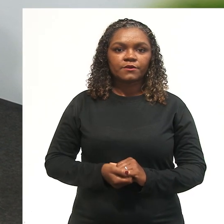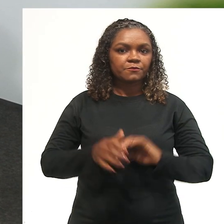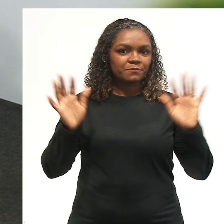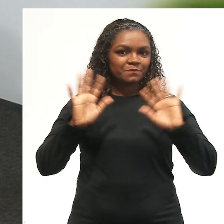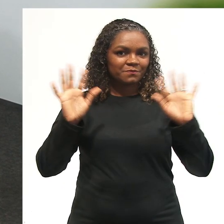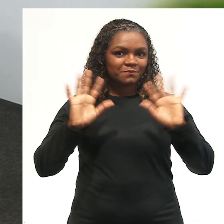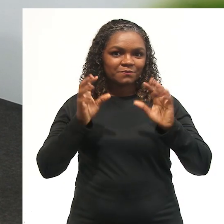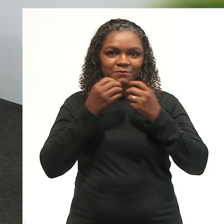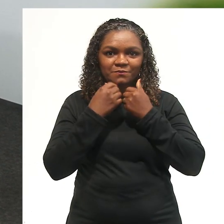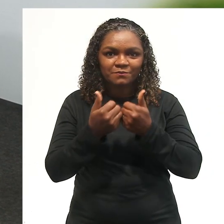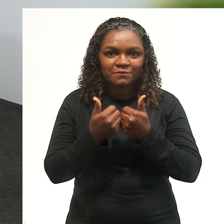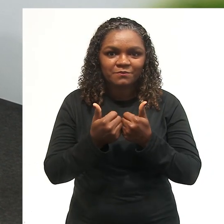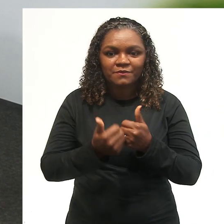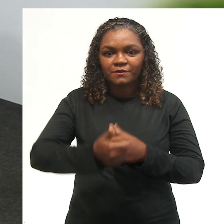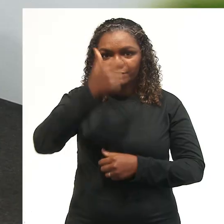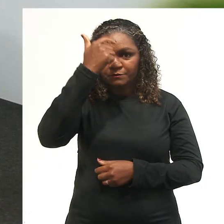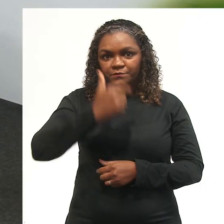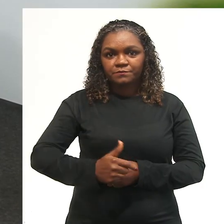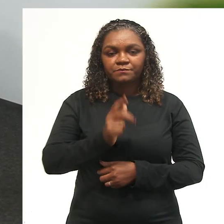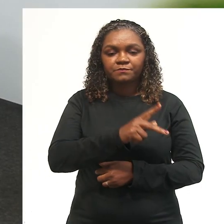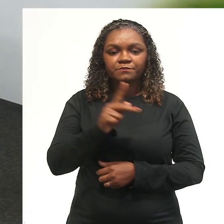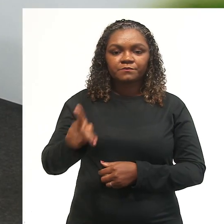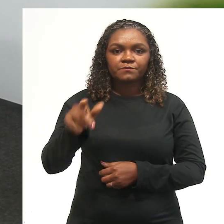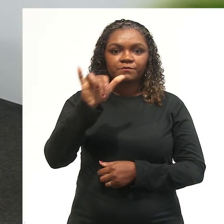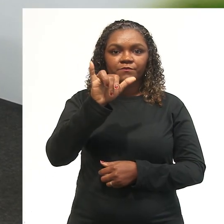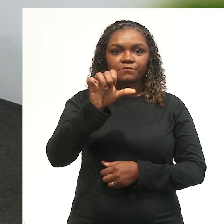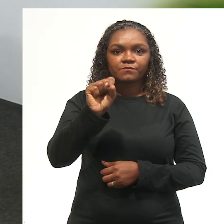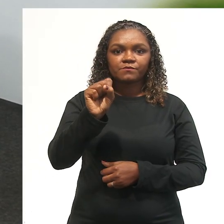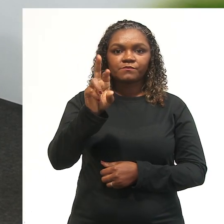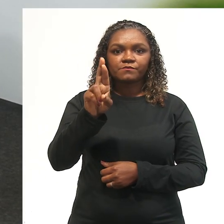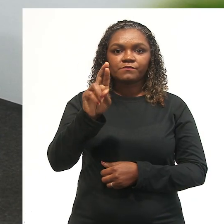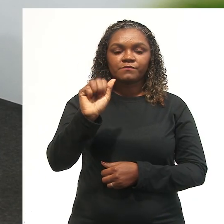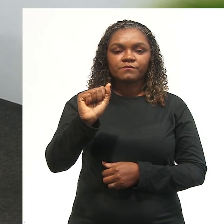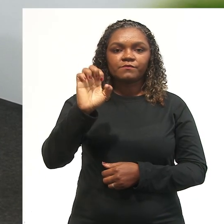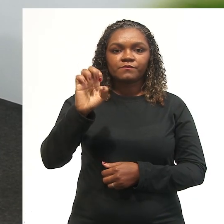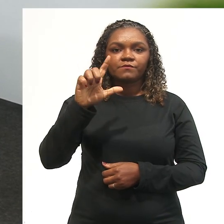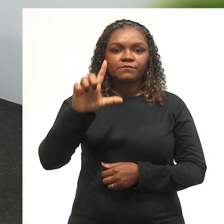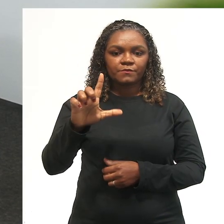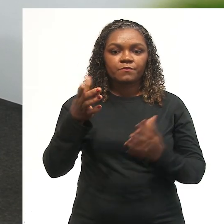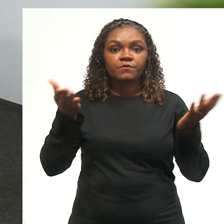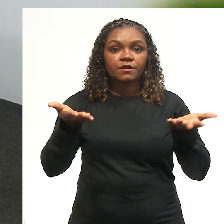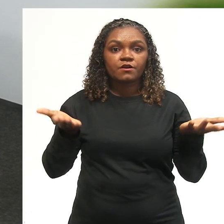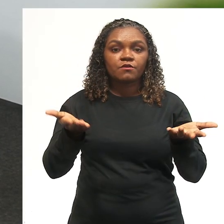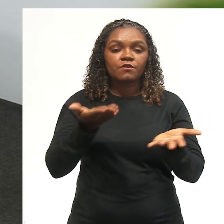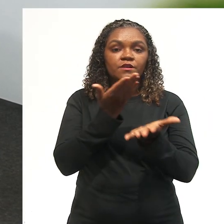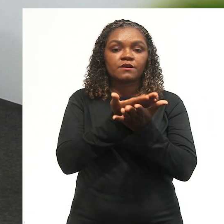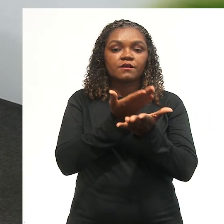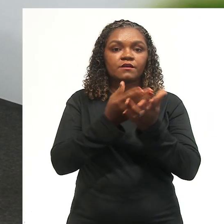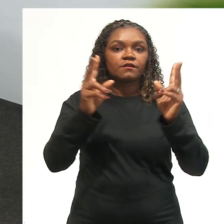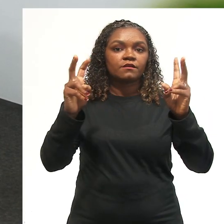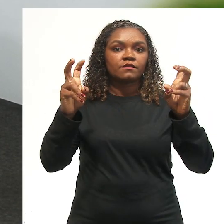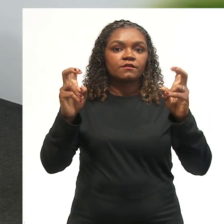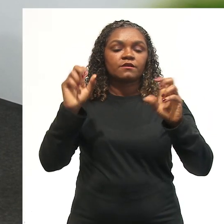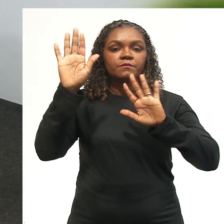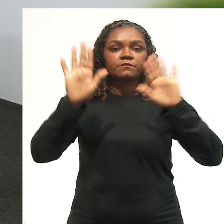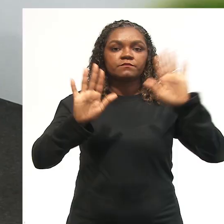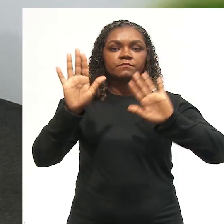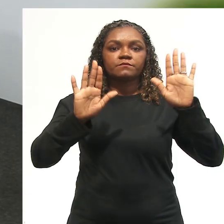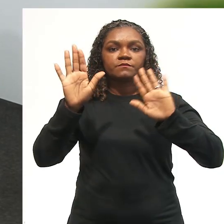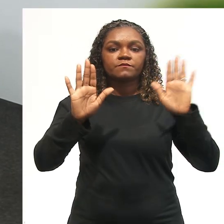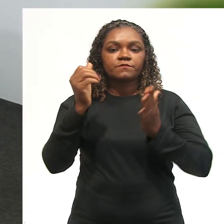Olá, como vai? Eu sou o professor Israel Evangelista e na aula de licitações e contratos administrativos